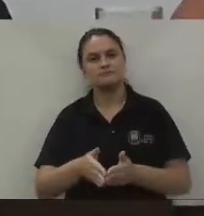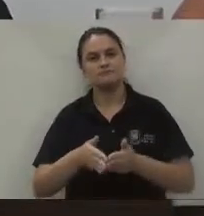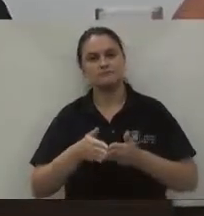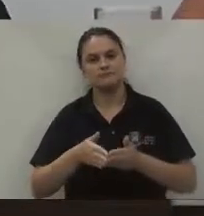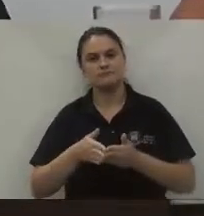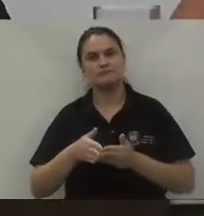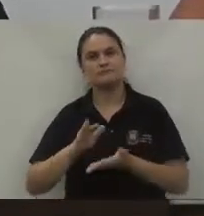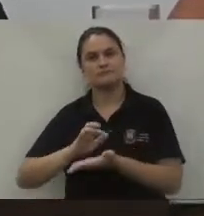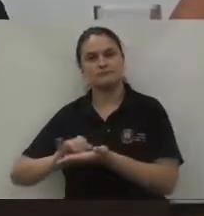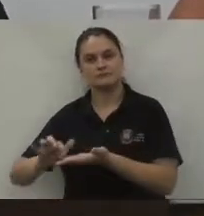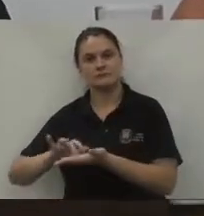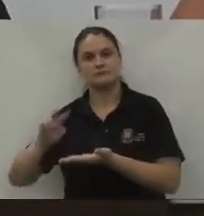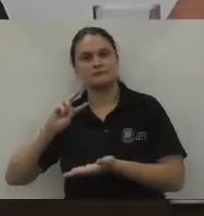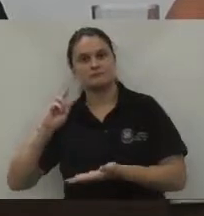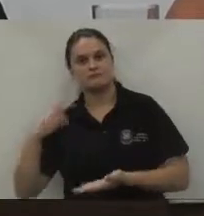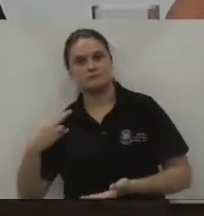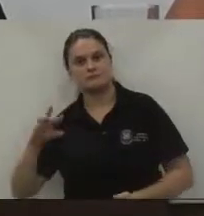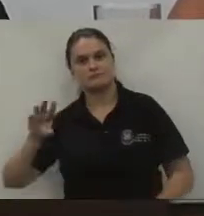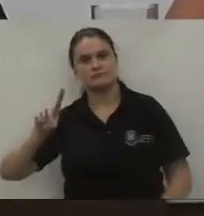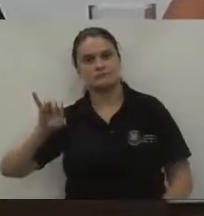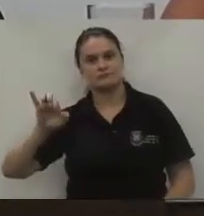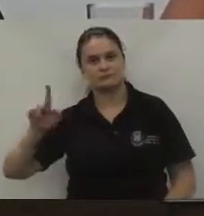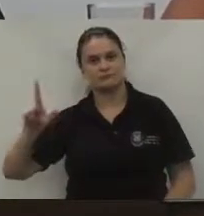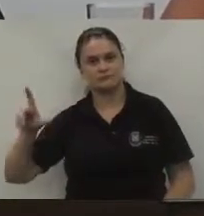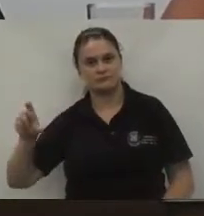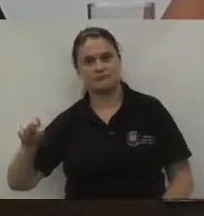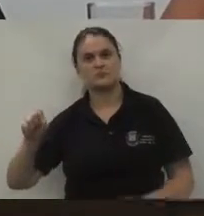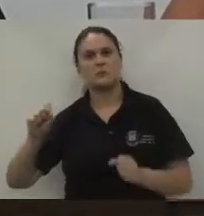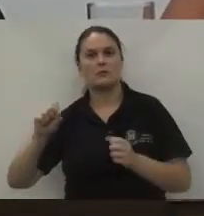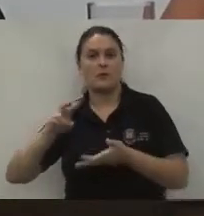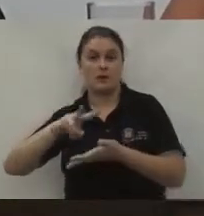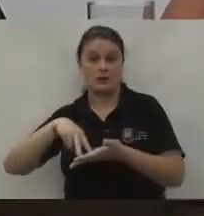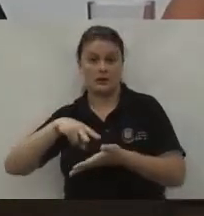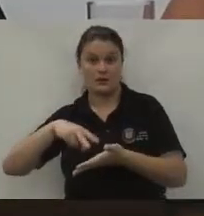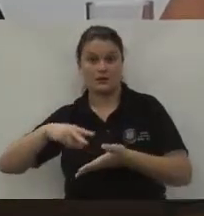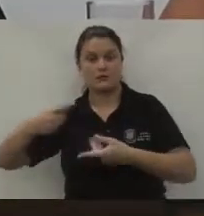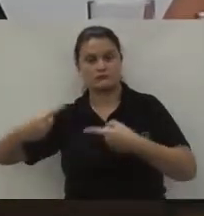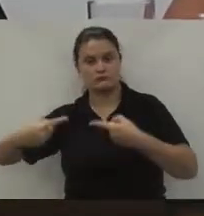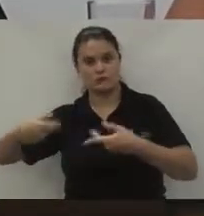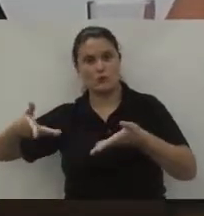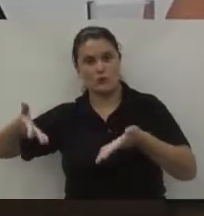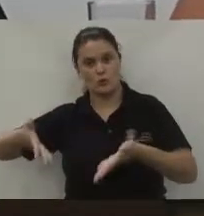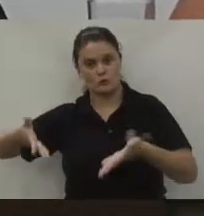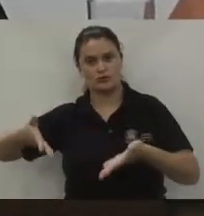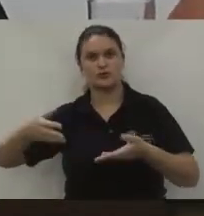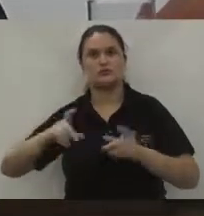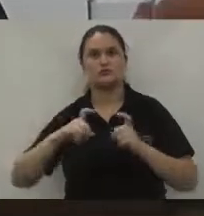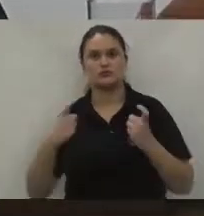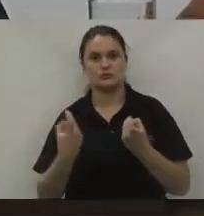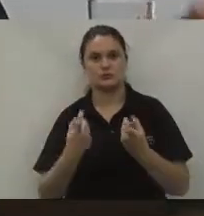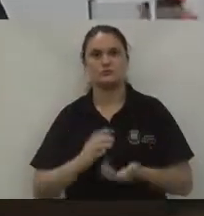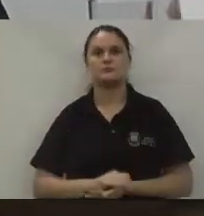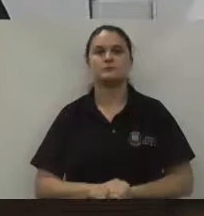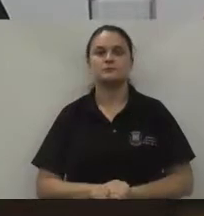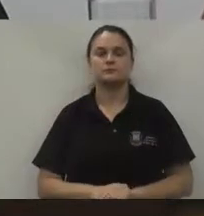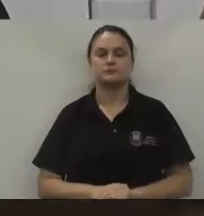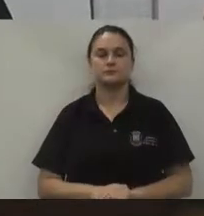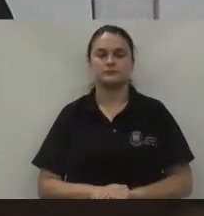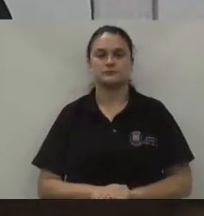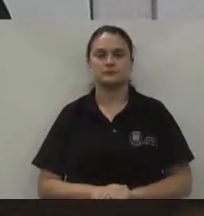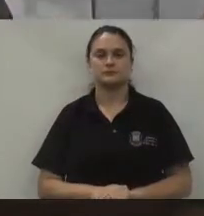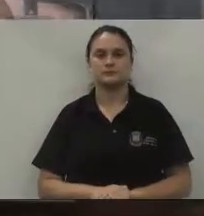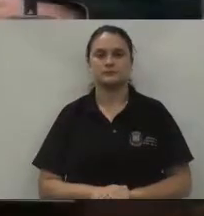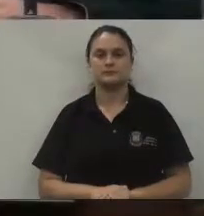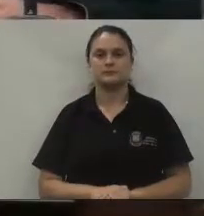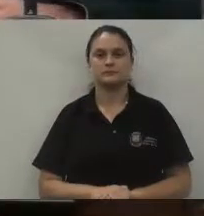Solicito ao secretário vereador Diego para que proceda a leitura da matéria constante nesta sessão